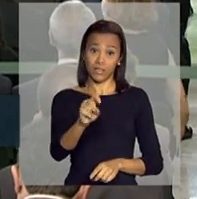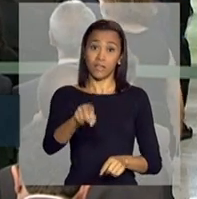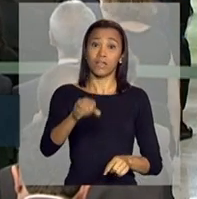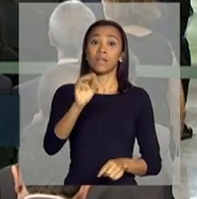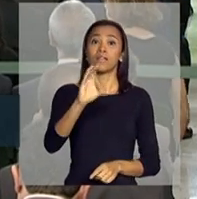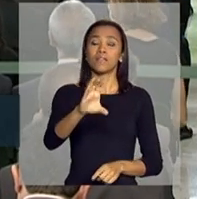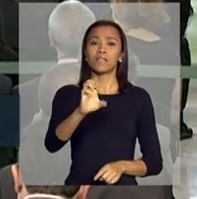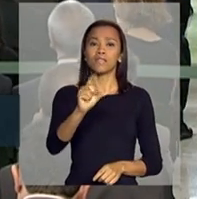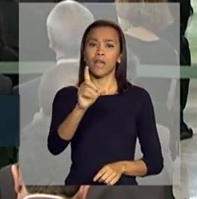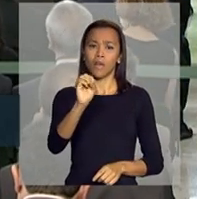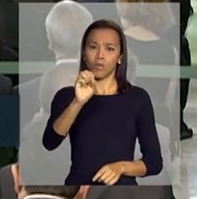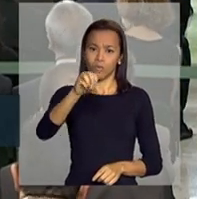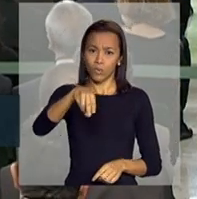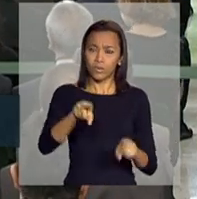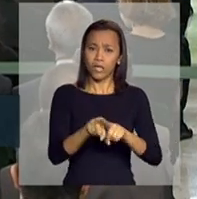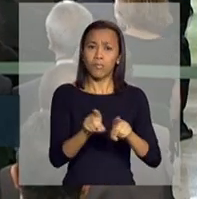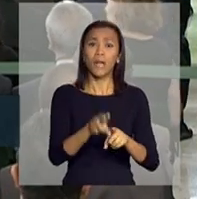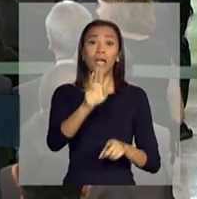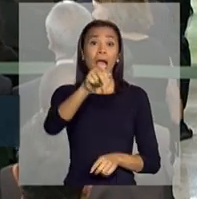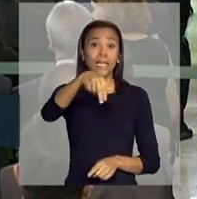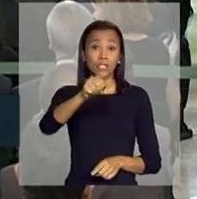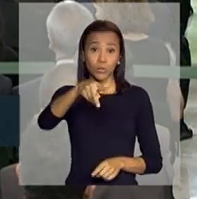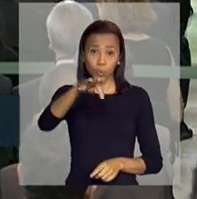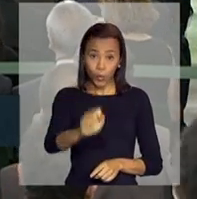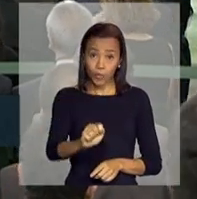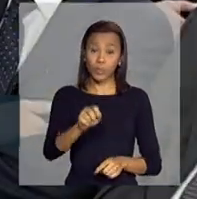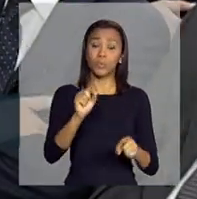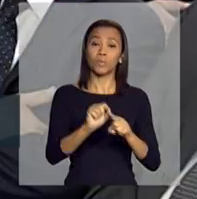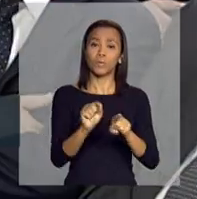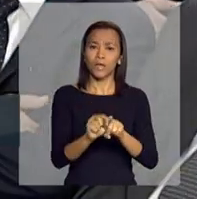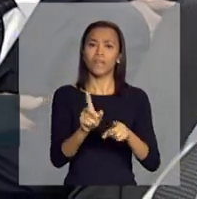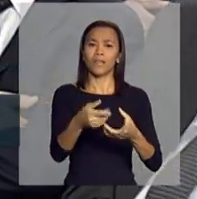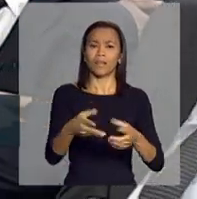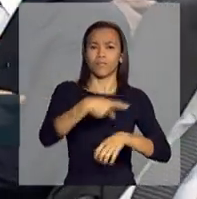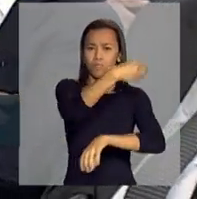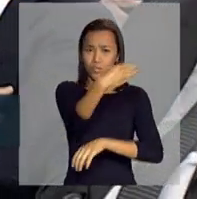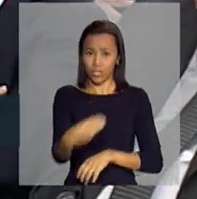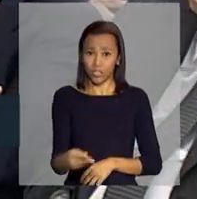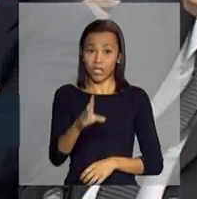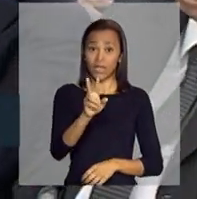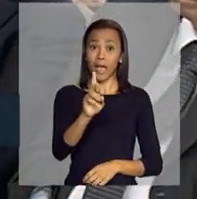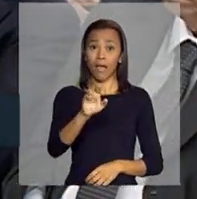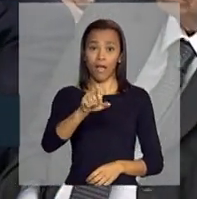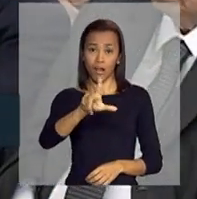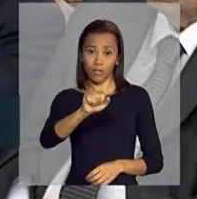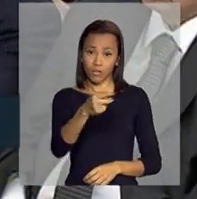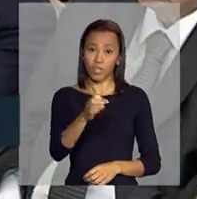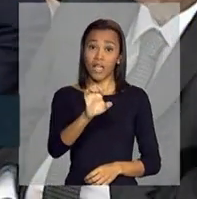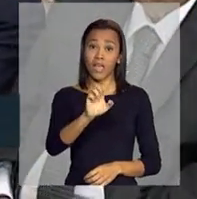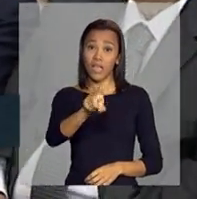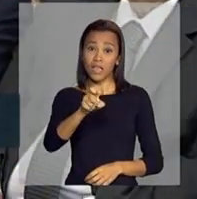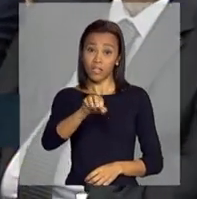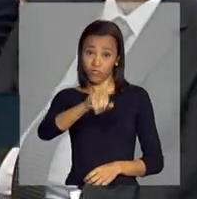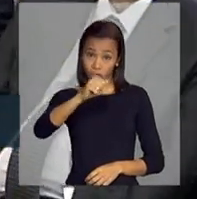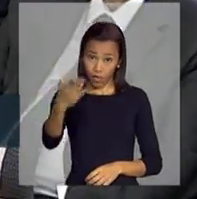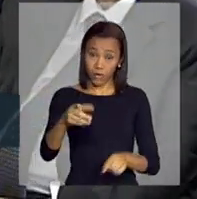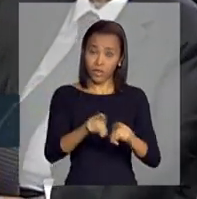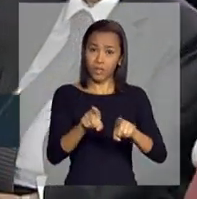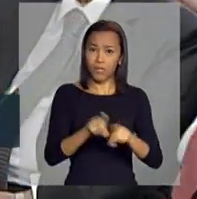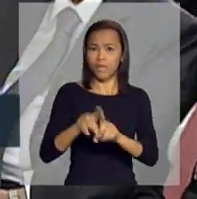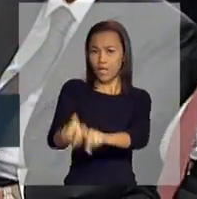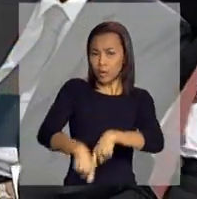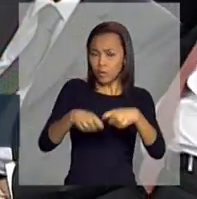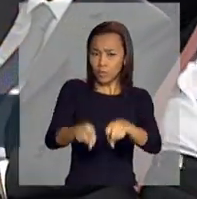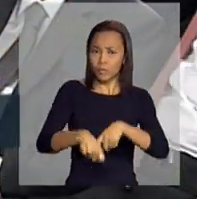Amorim, o ministro Antônio Patriota das Relações Exteriores, o ministro Antônio Andrade da Agricultura,